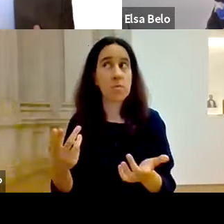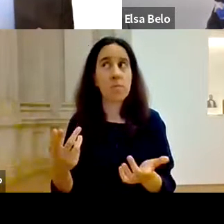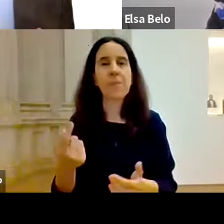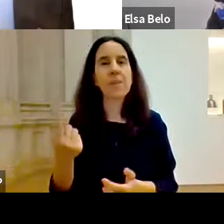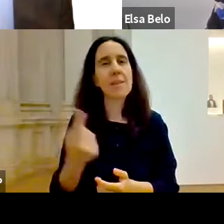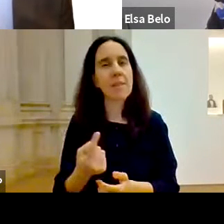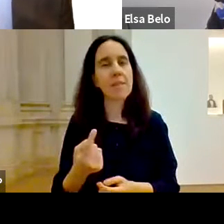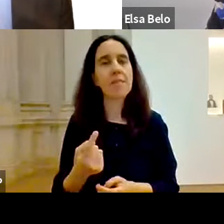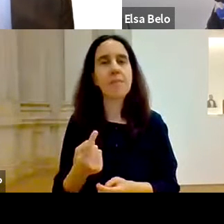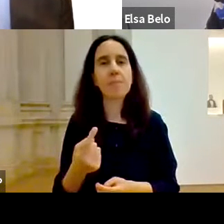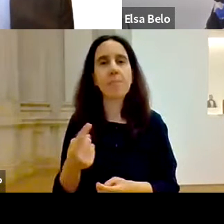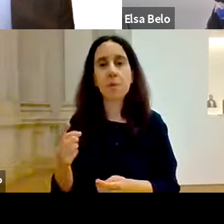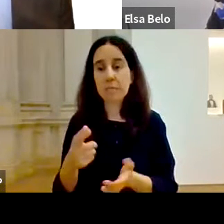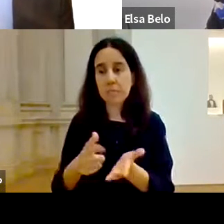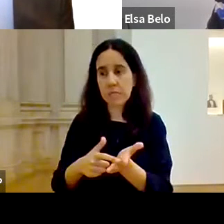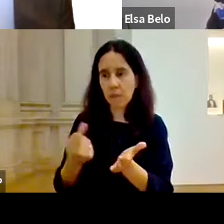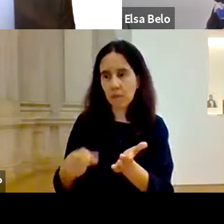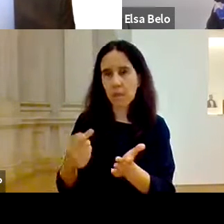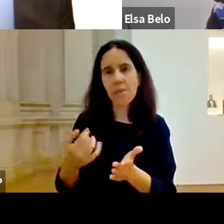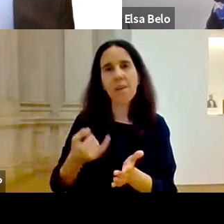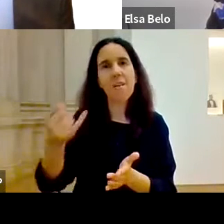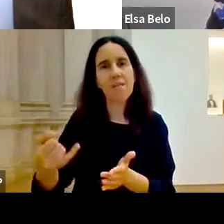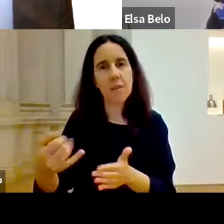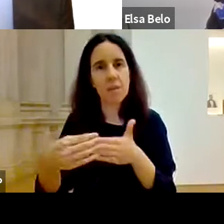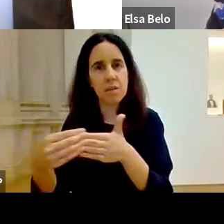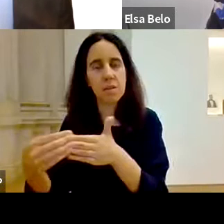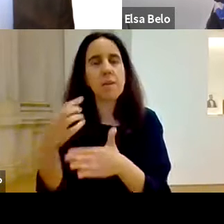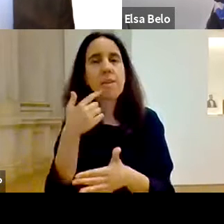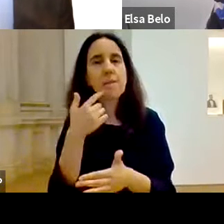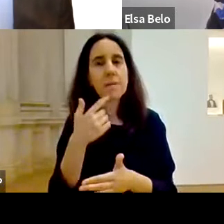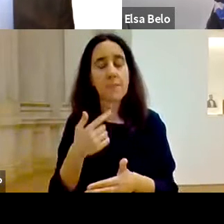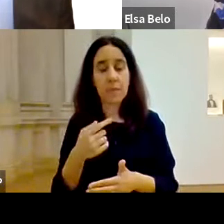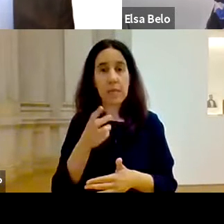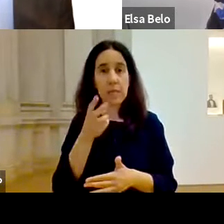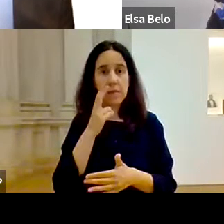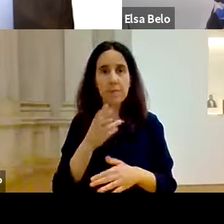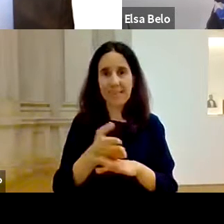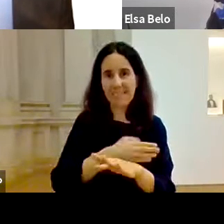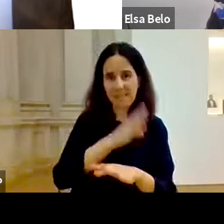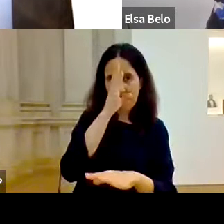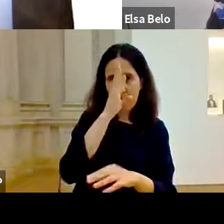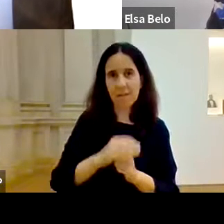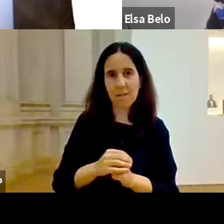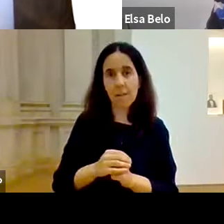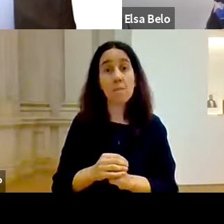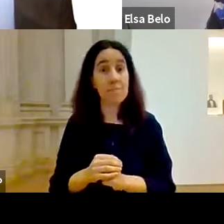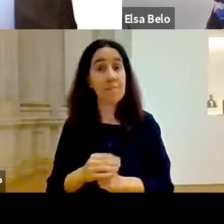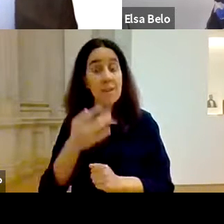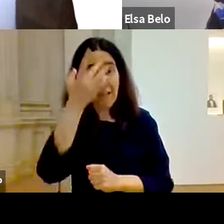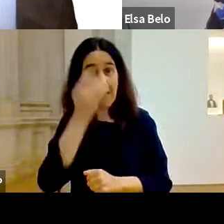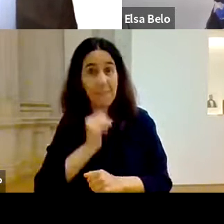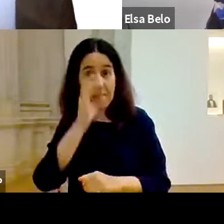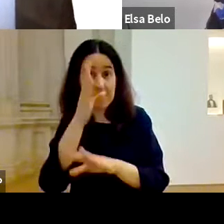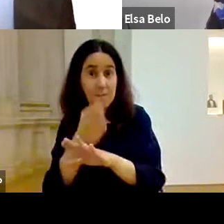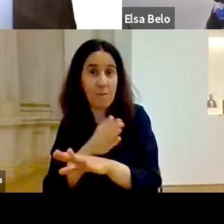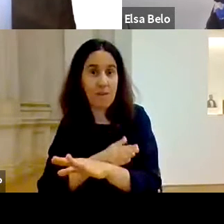devem andar à frente da necessidade. Quer dizer, os diretores de sistemas de informação, do meu ponto de vista, devem antecipar